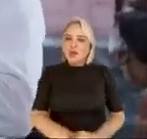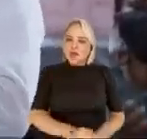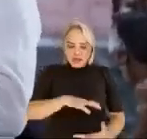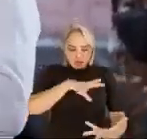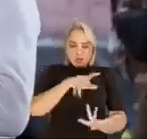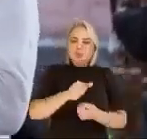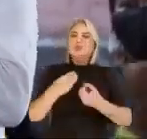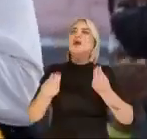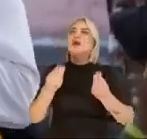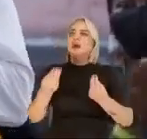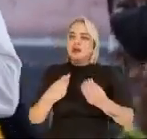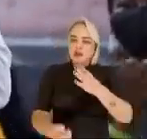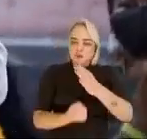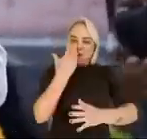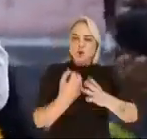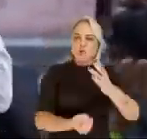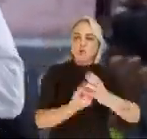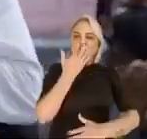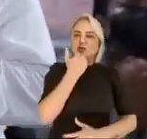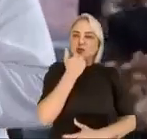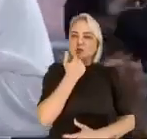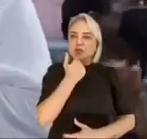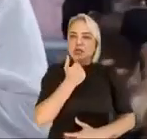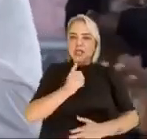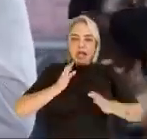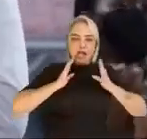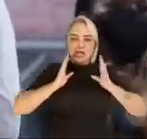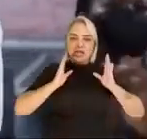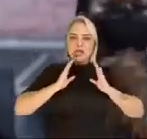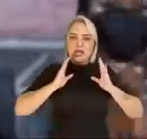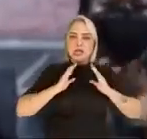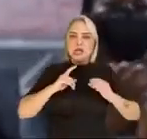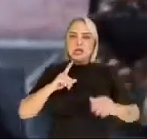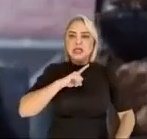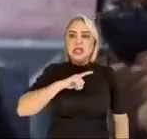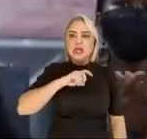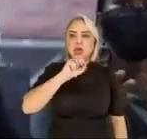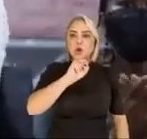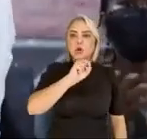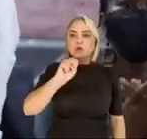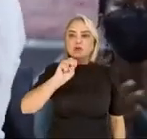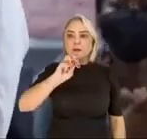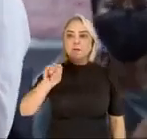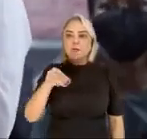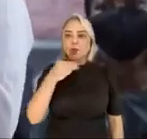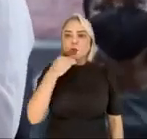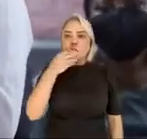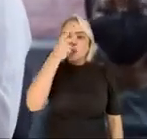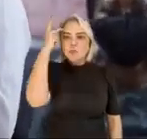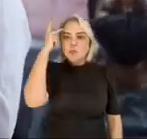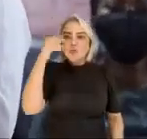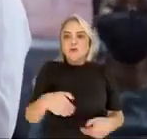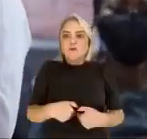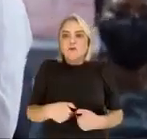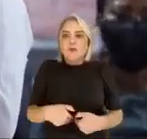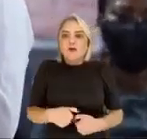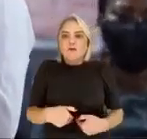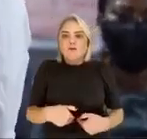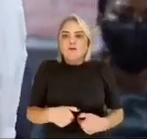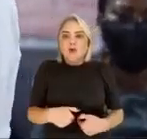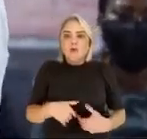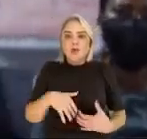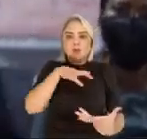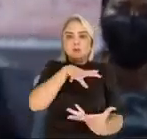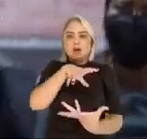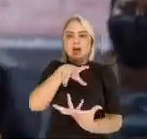que produz alimento suficiente e tem 800 milhões de pessoas passando fome do planeta, Tupici?